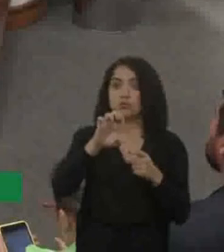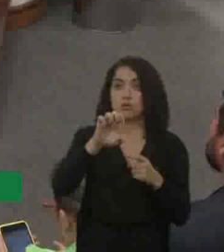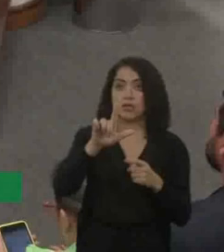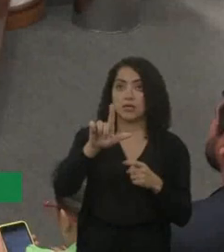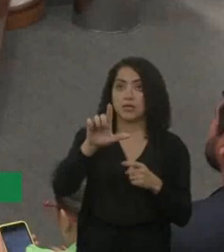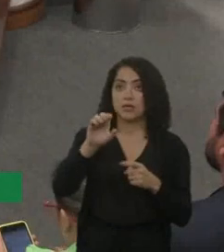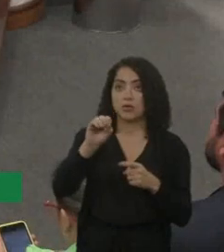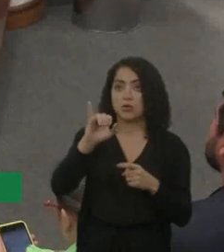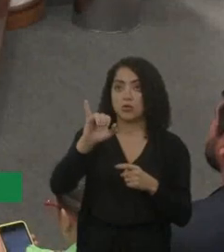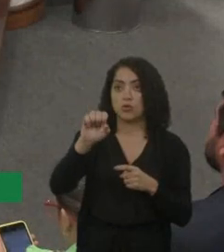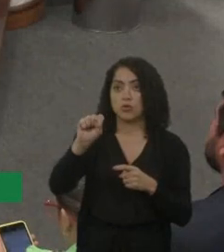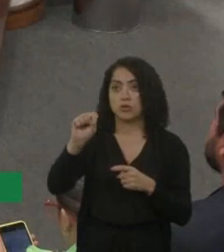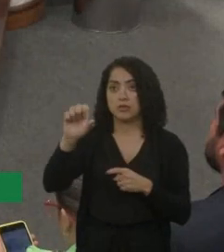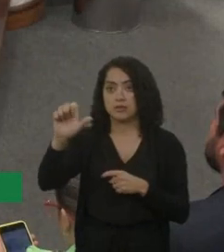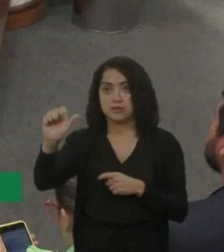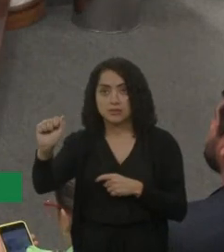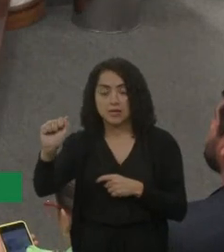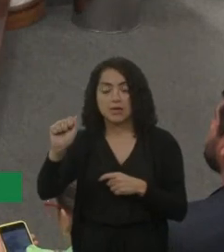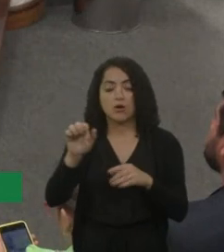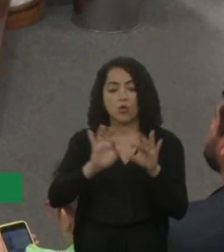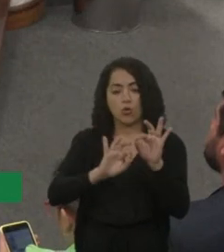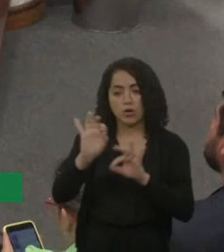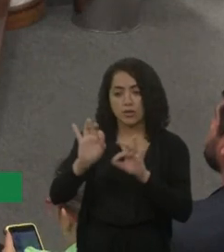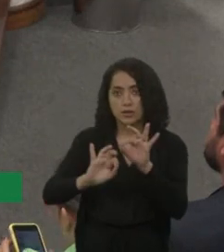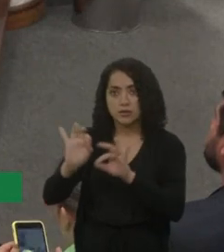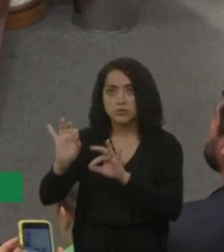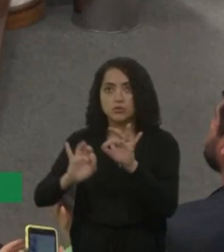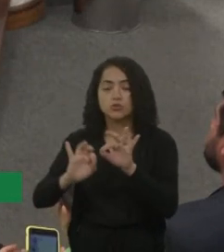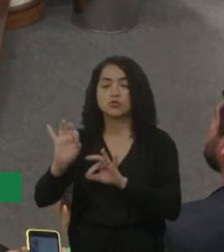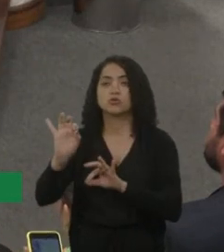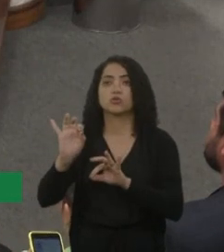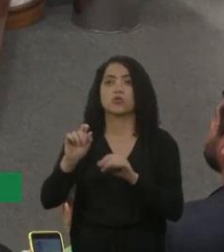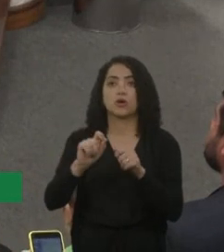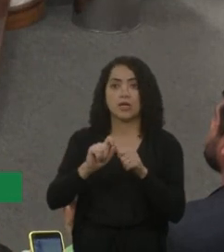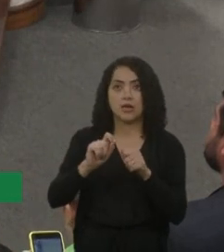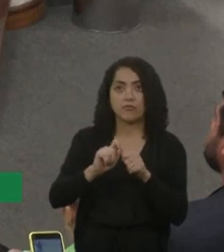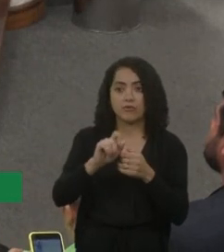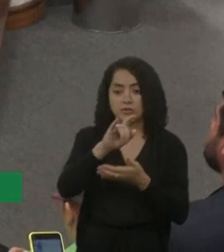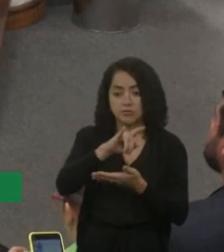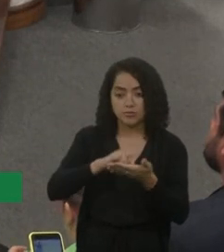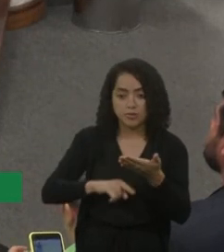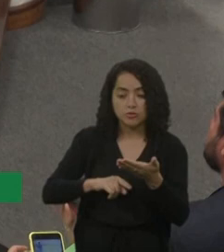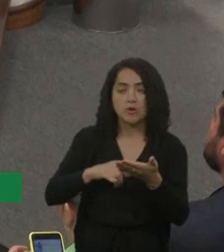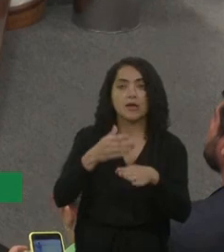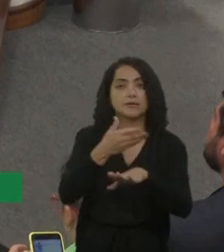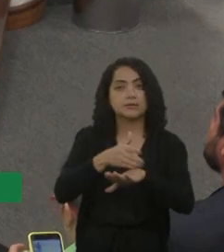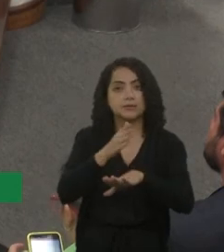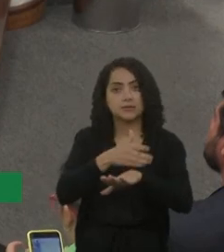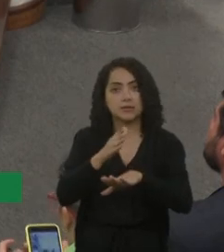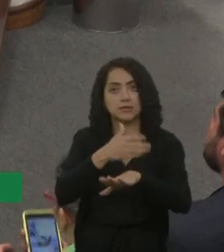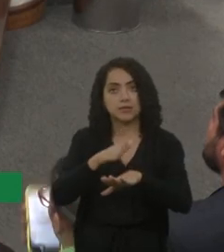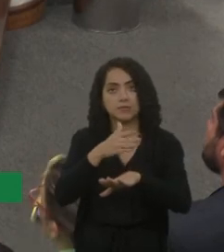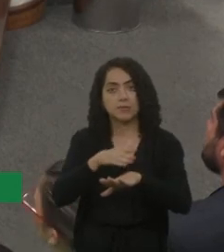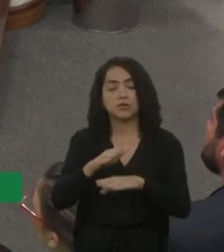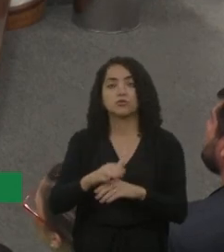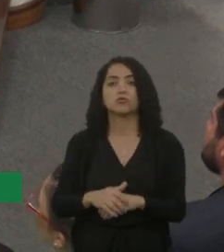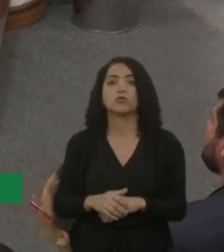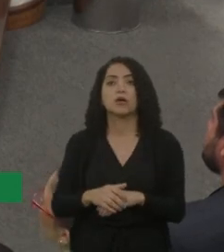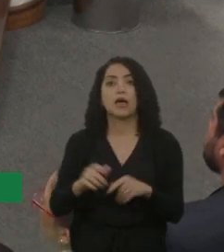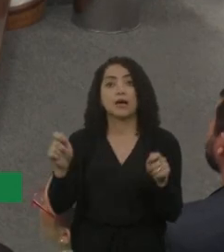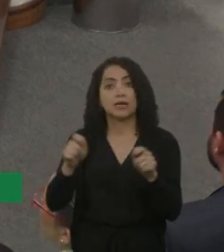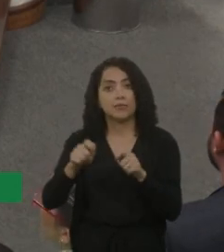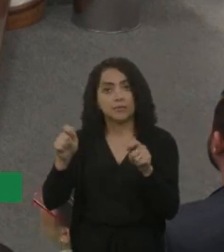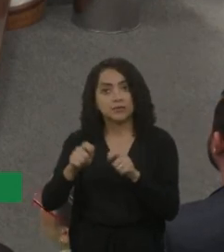organizou e fez esse protocolo, esse treinamento. A capacitação das